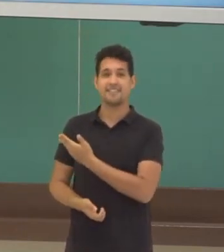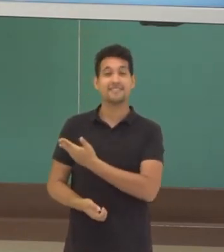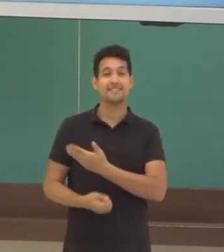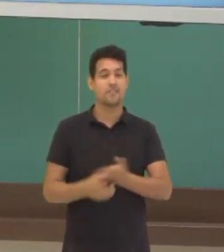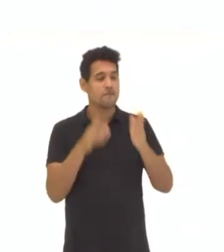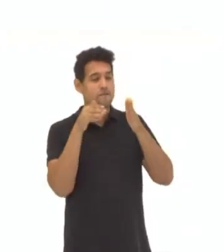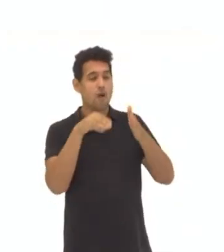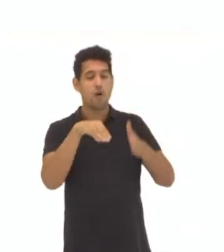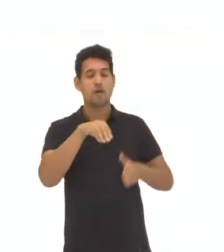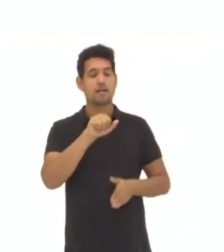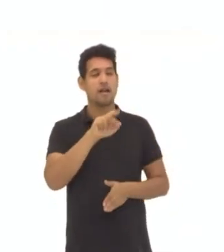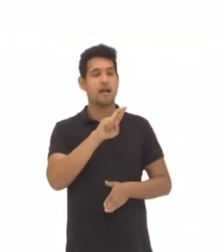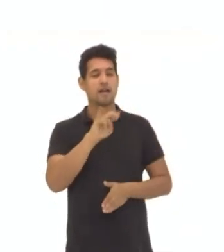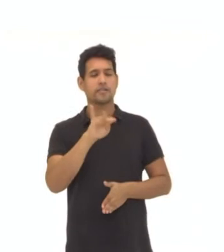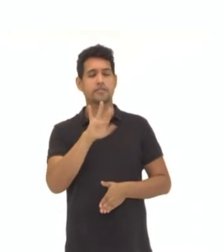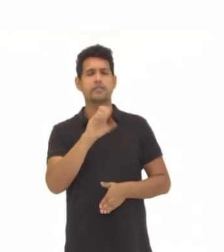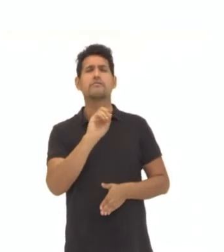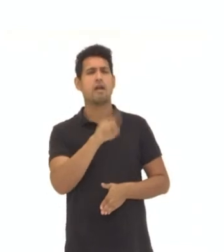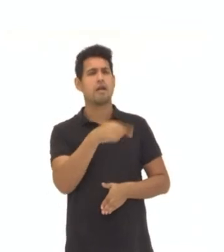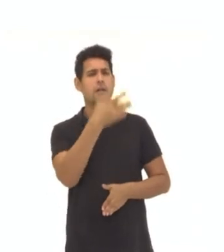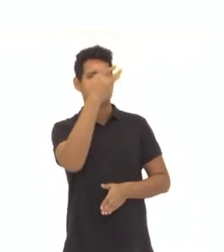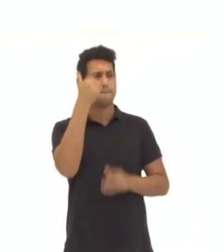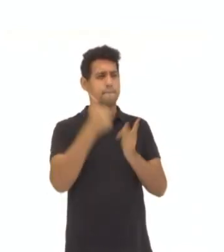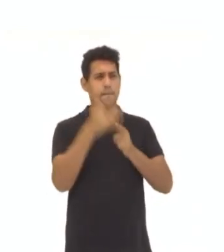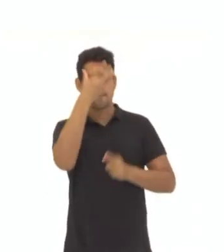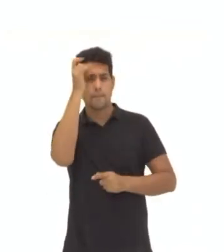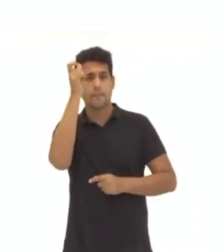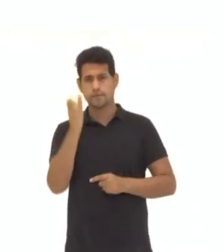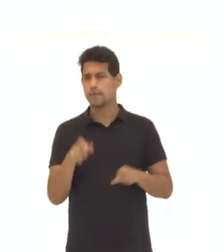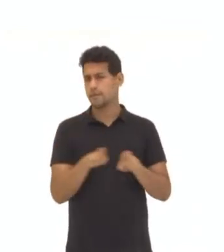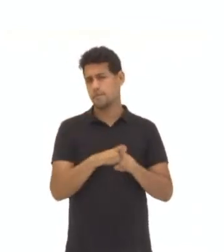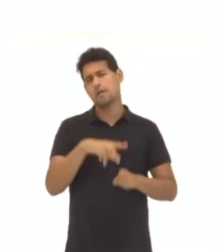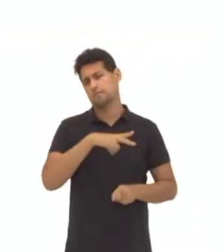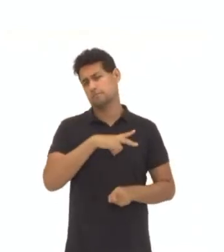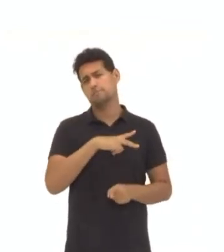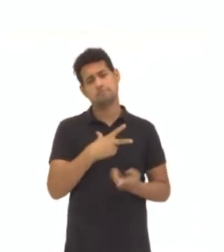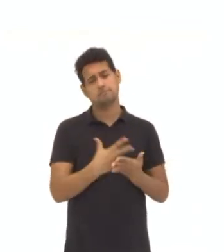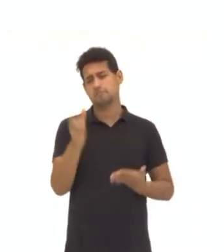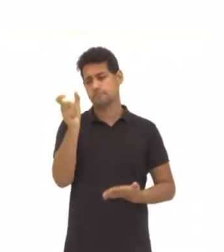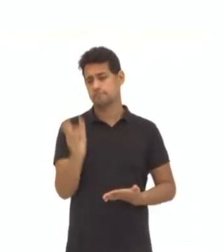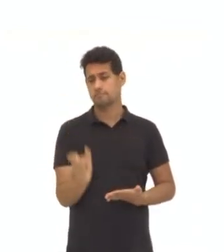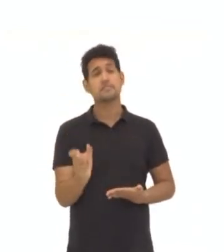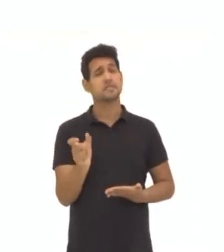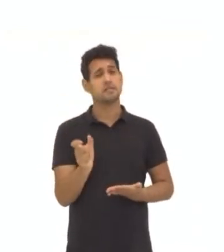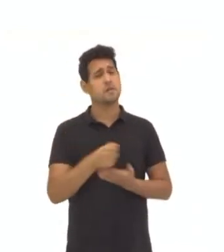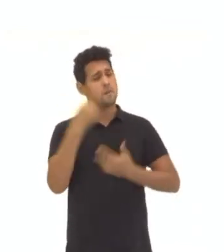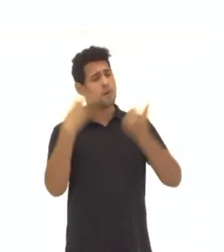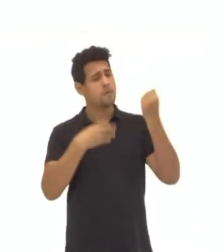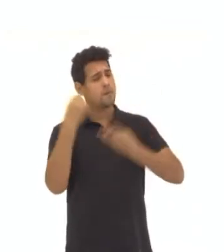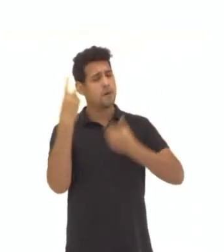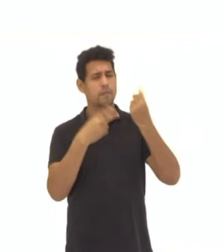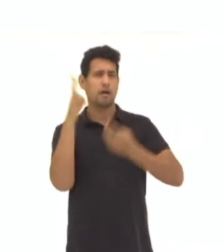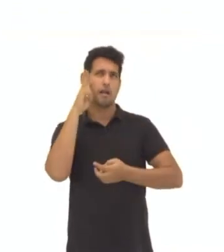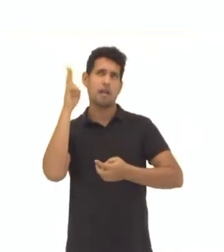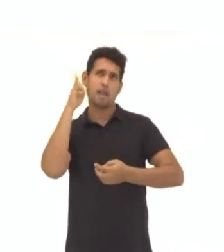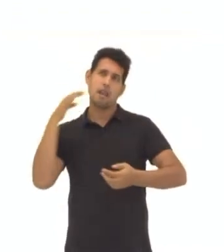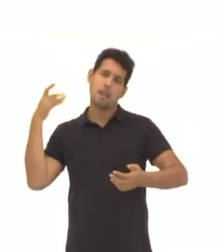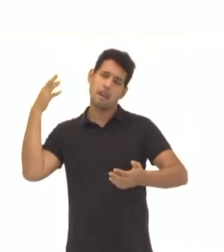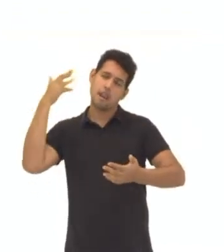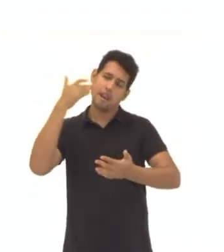Joia, e aí? Você conseguiu descobrir aqui o que o professor perguntou, né? Então eu perguntei aqui para você qual é o foco narrativo que